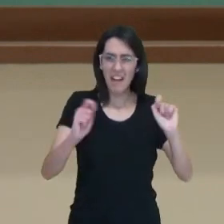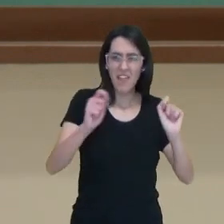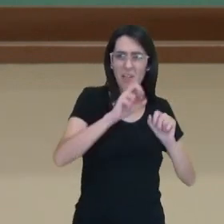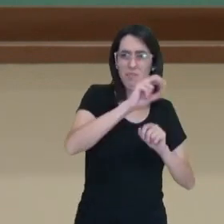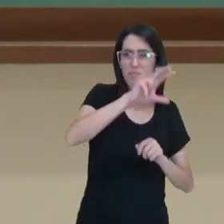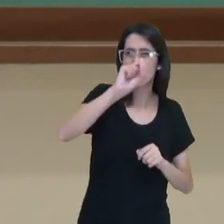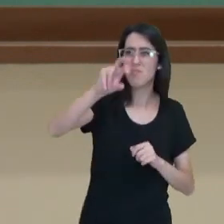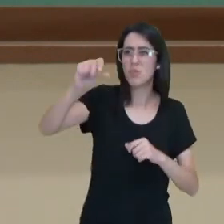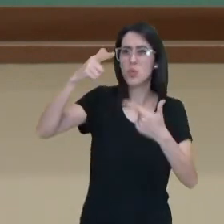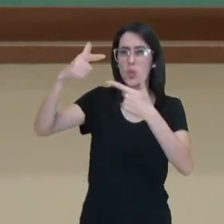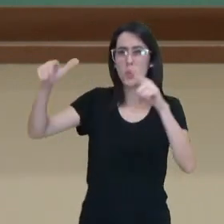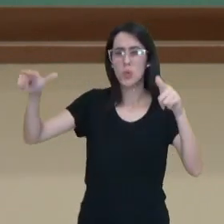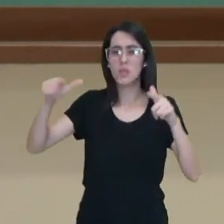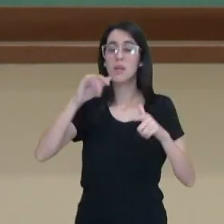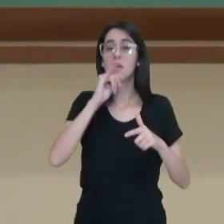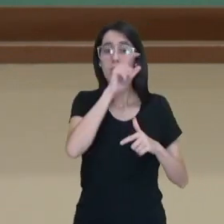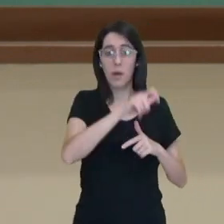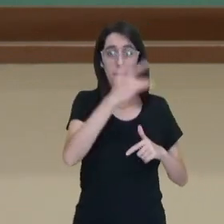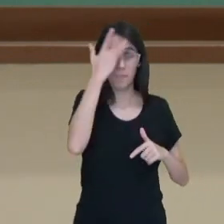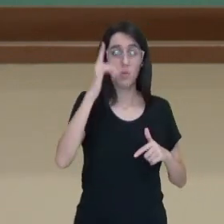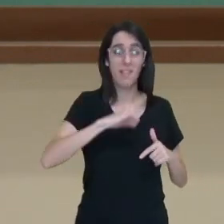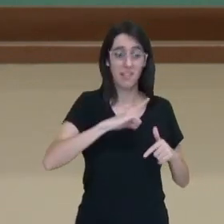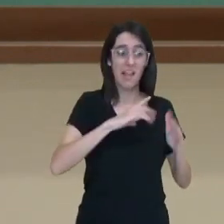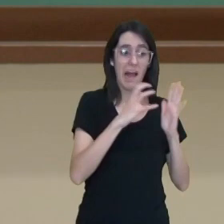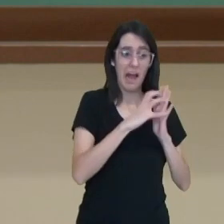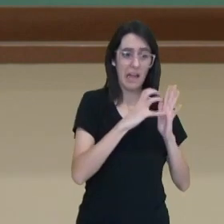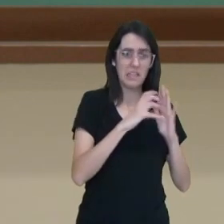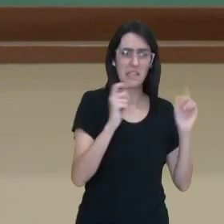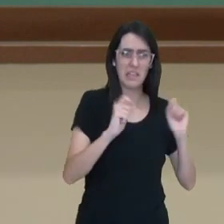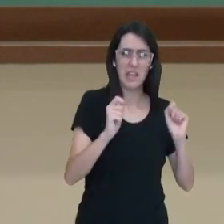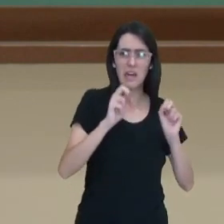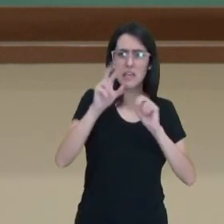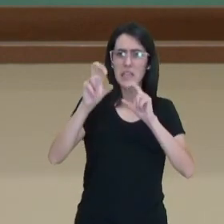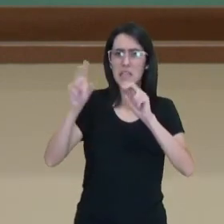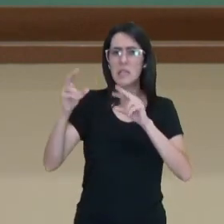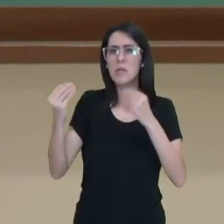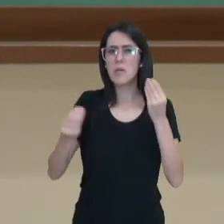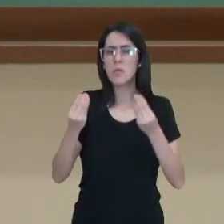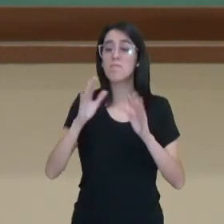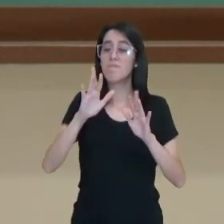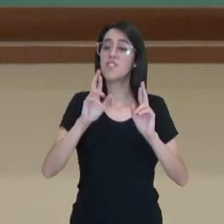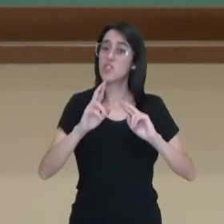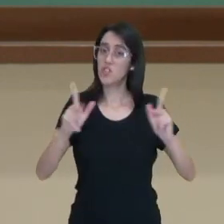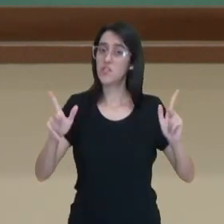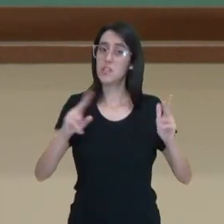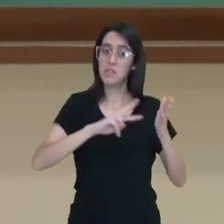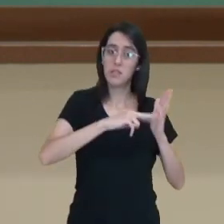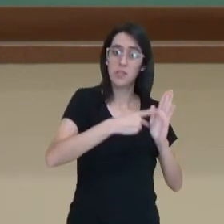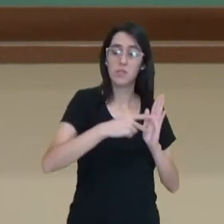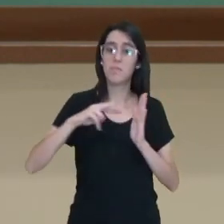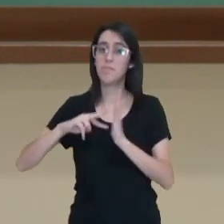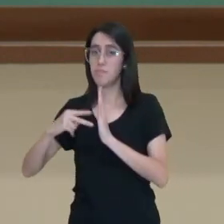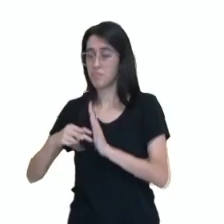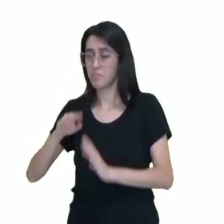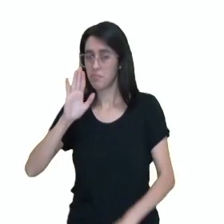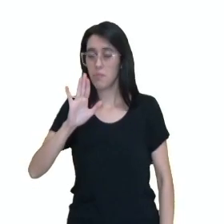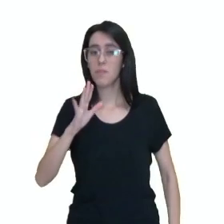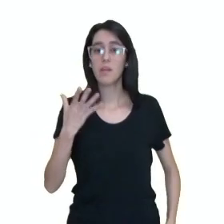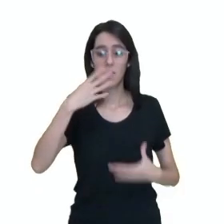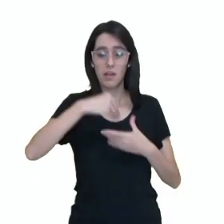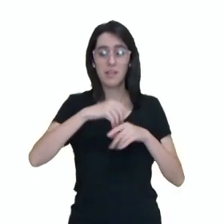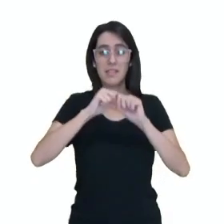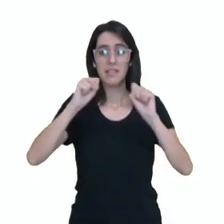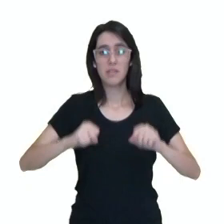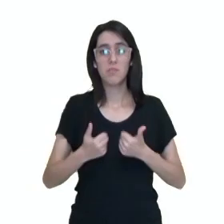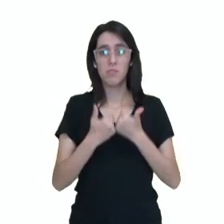como, né, a pessoa que tem AIDS de fato? Será que tem diferença nesses termos? Tem diferença sim, tá? Então, quando o sistema imunológico está